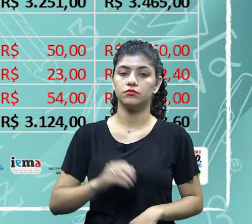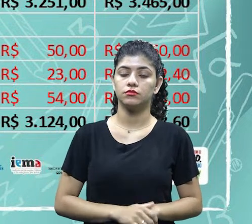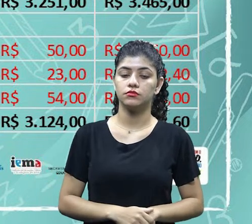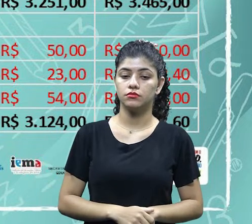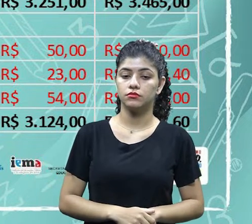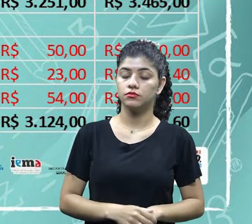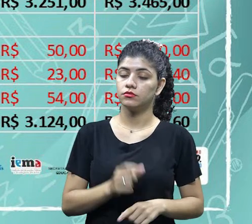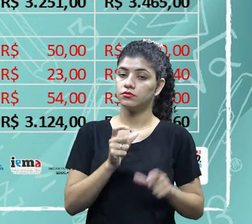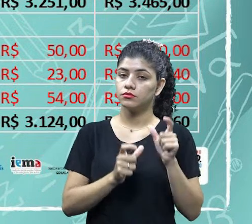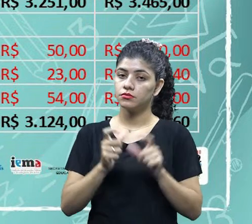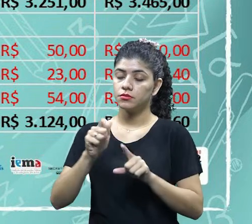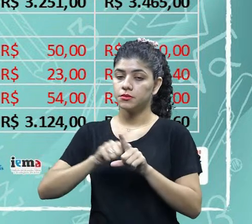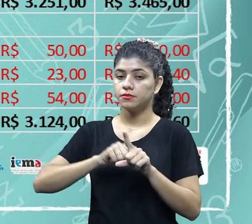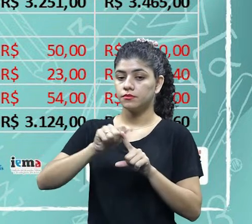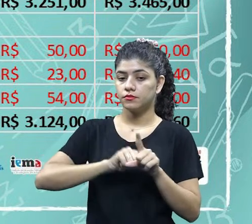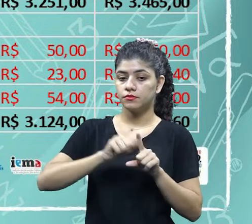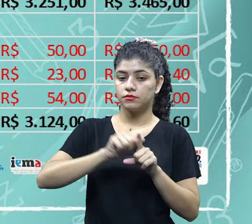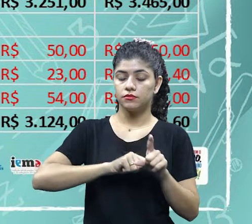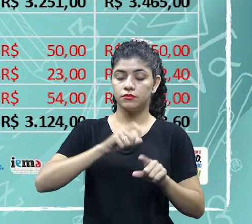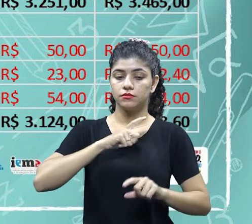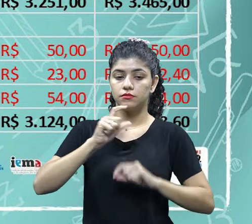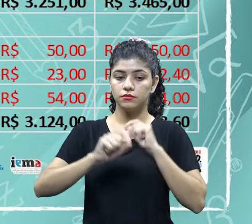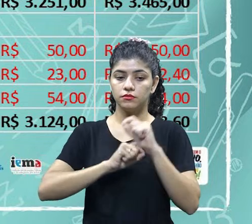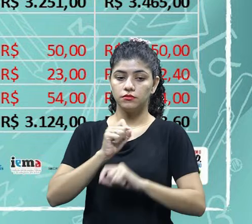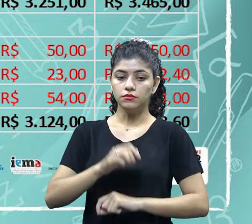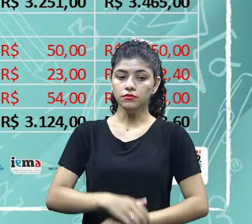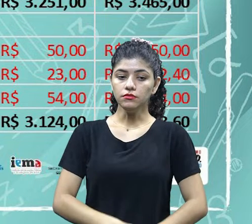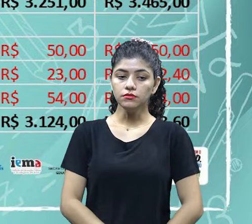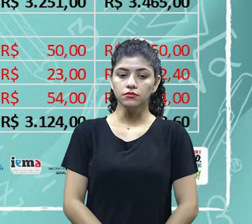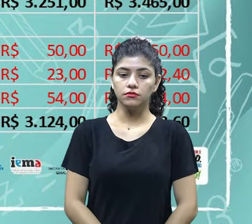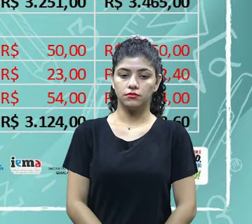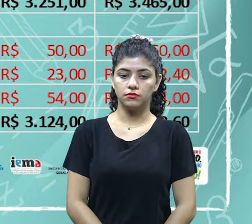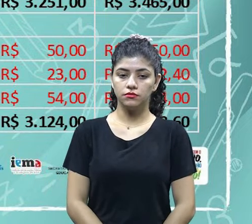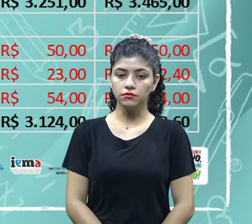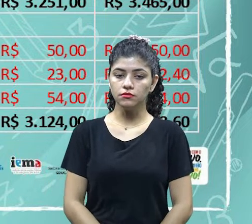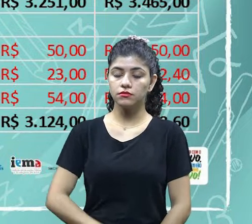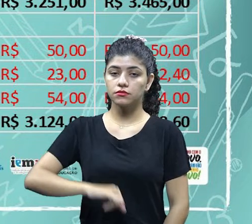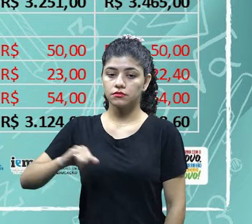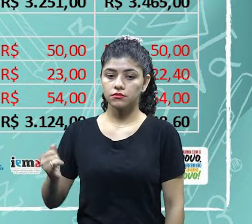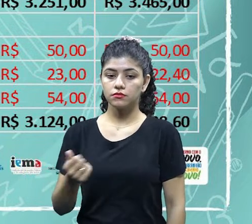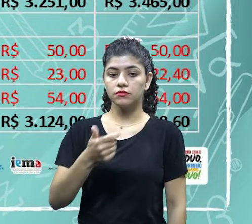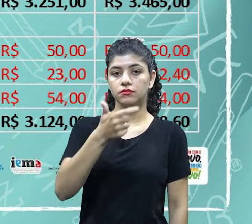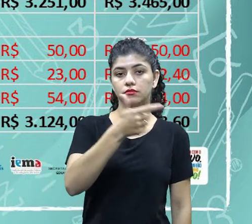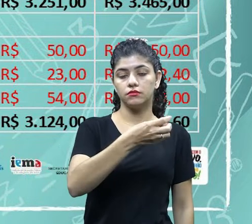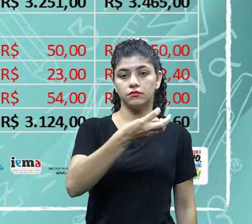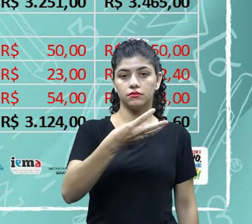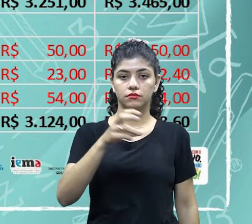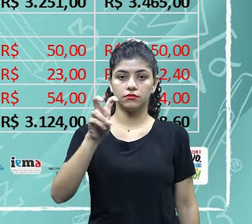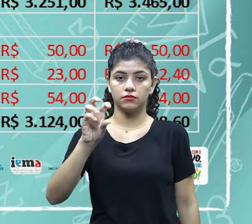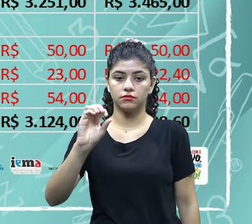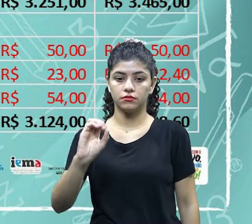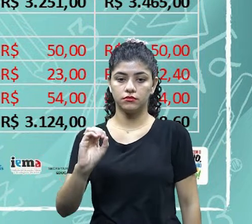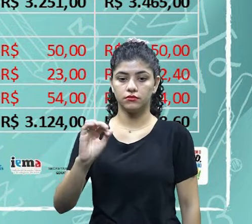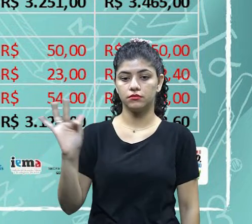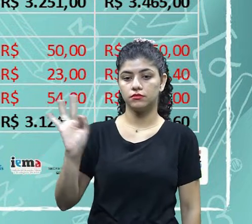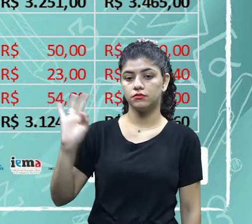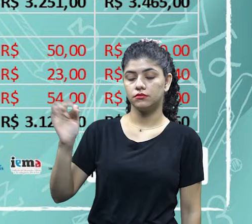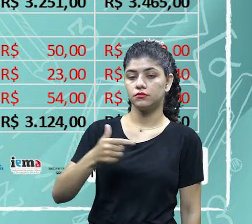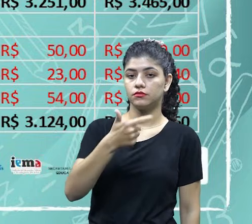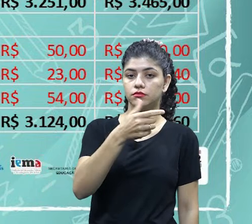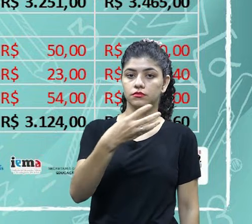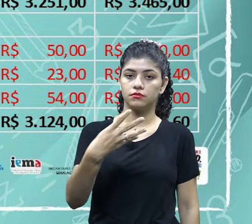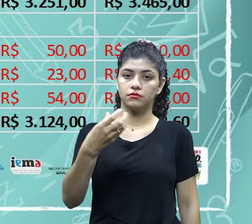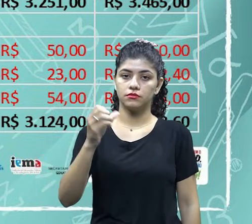mês, o negócio gerou um lucro bruto de, em janeiro, 2.350,